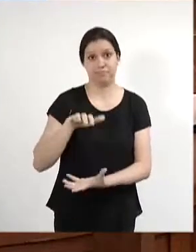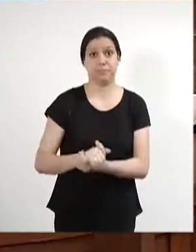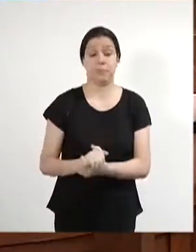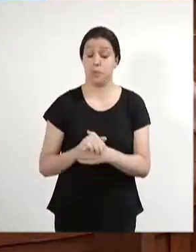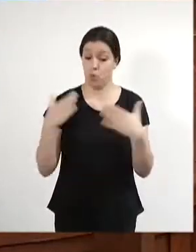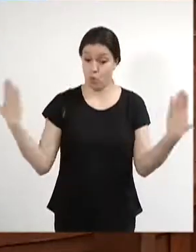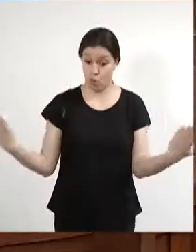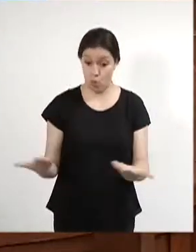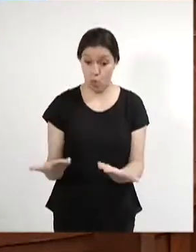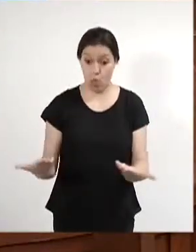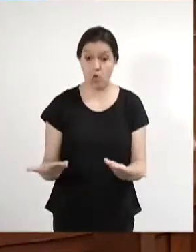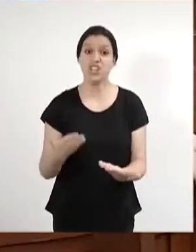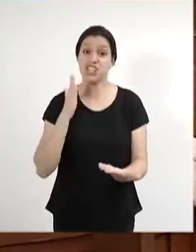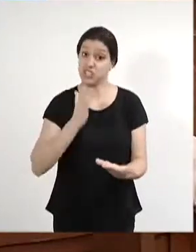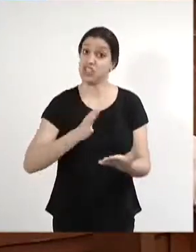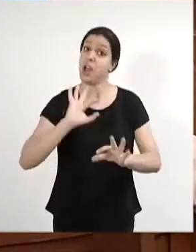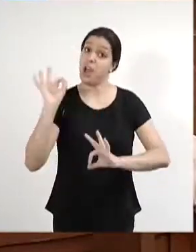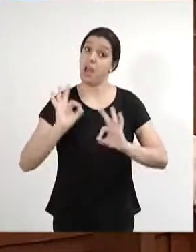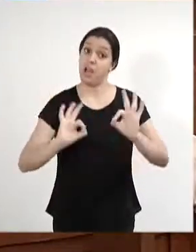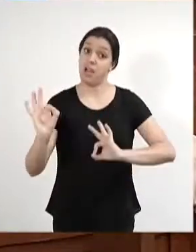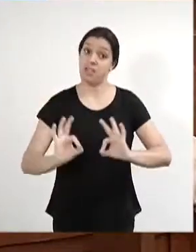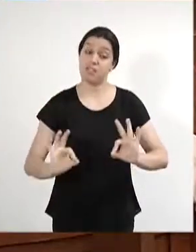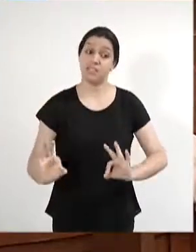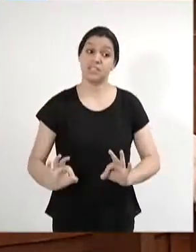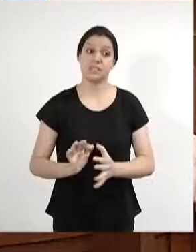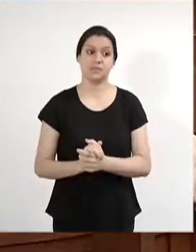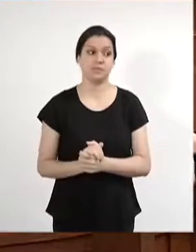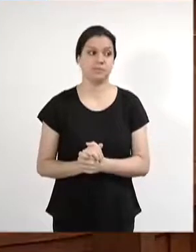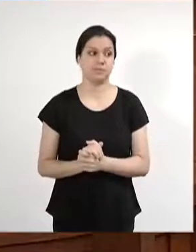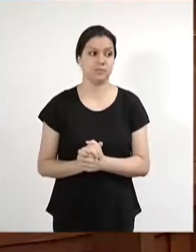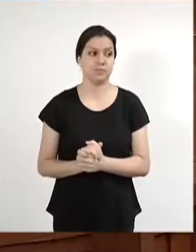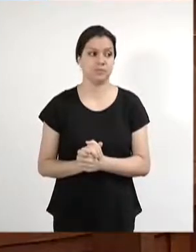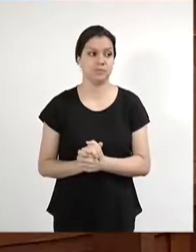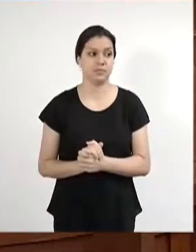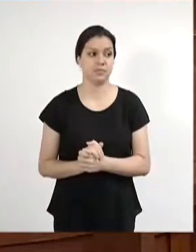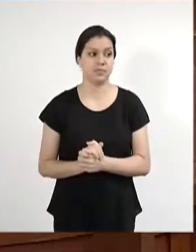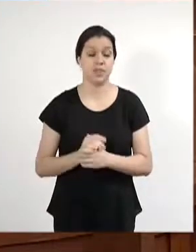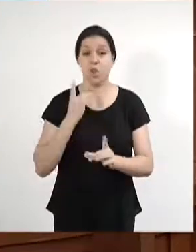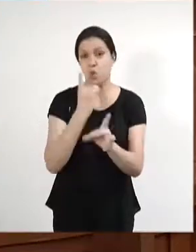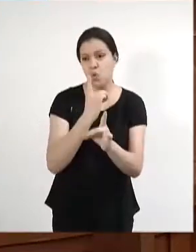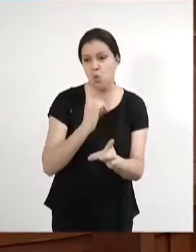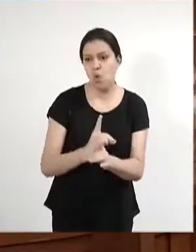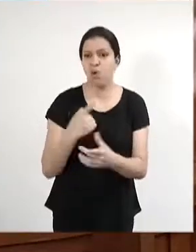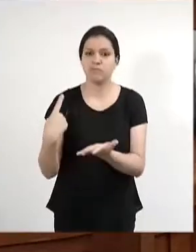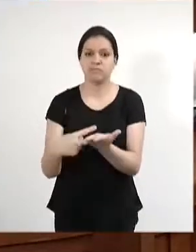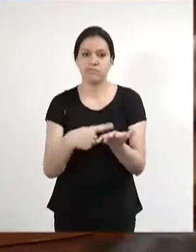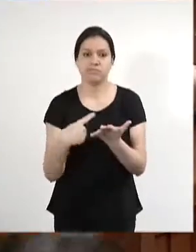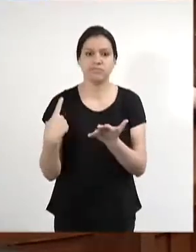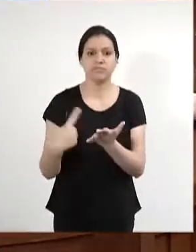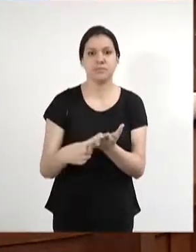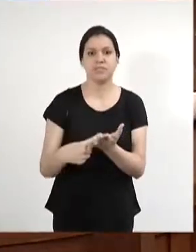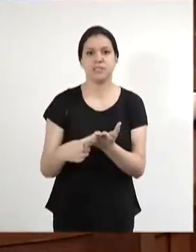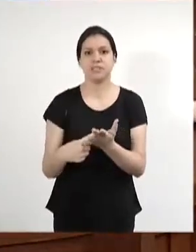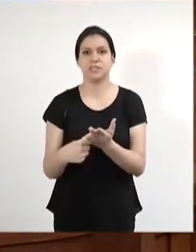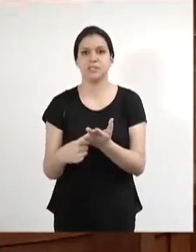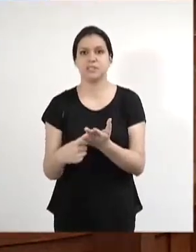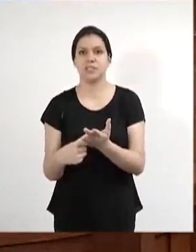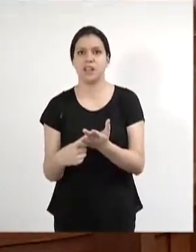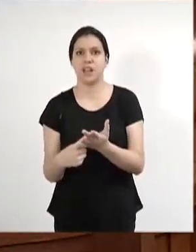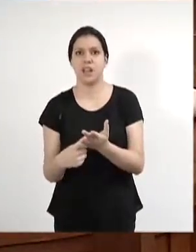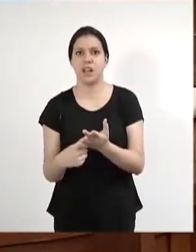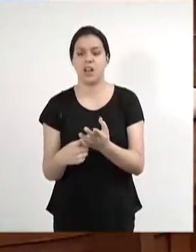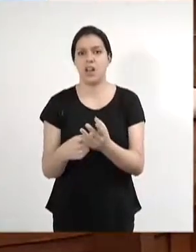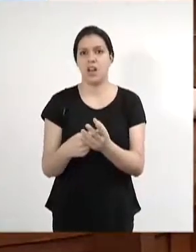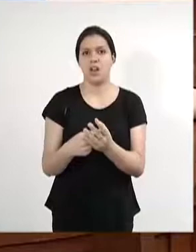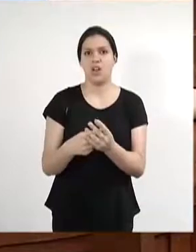Hoje, eles já se organizaram, hoje eles se encontram para jogar baralho, para ir